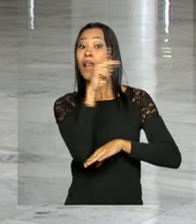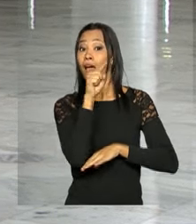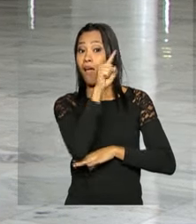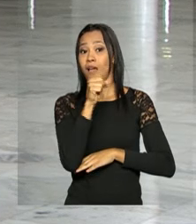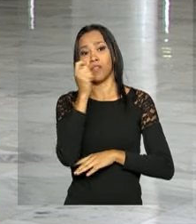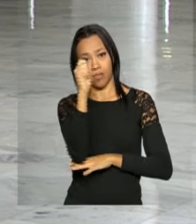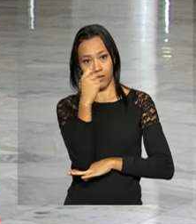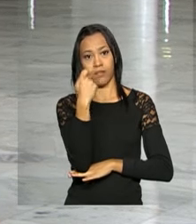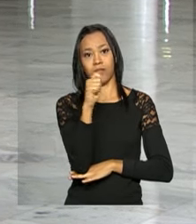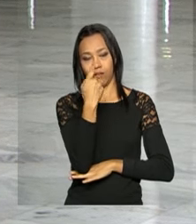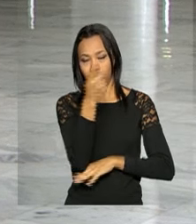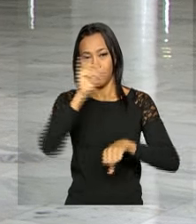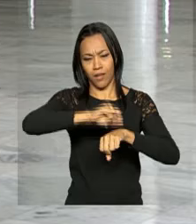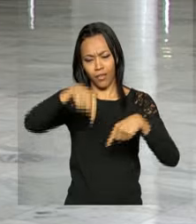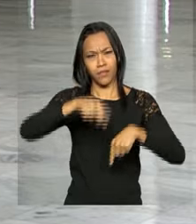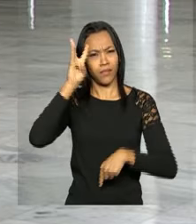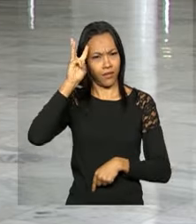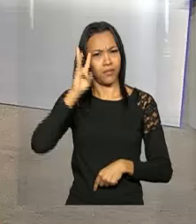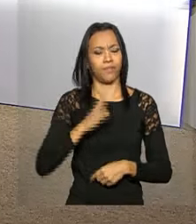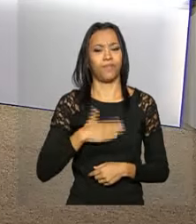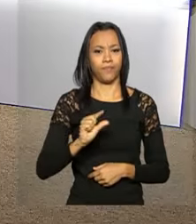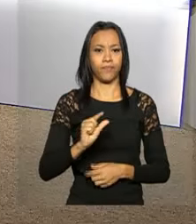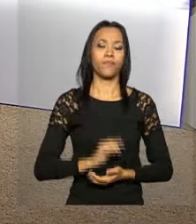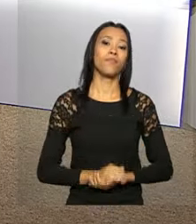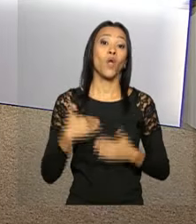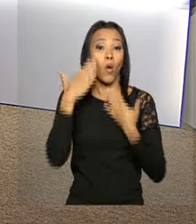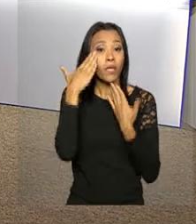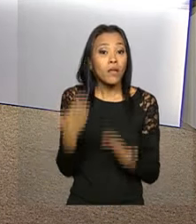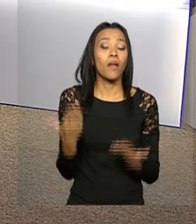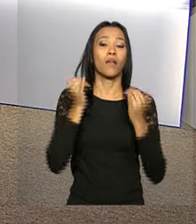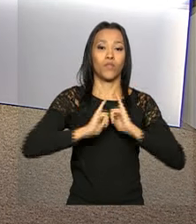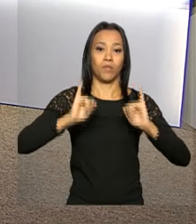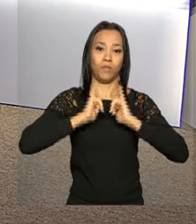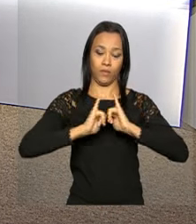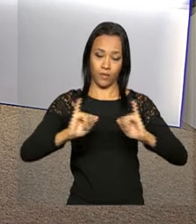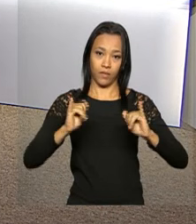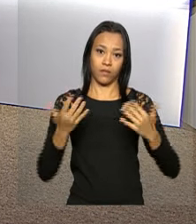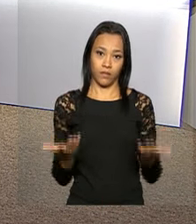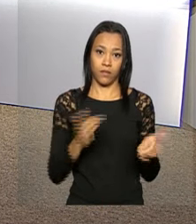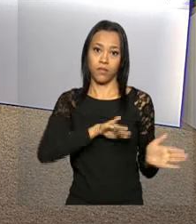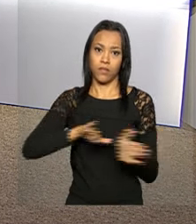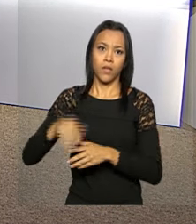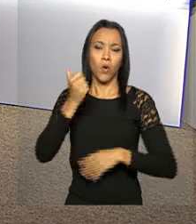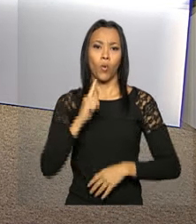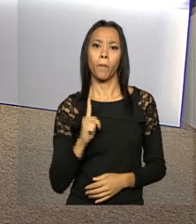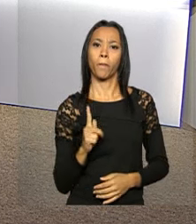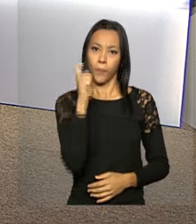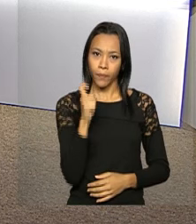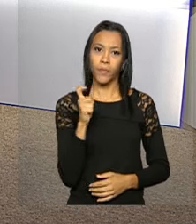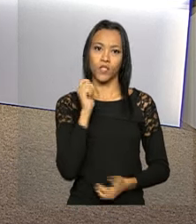Buenos Aires nesta terça-feira. Jaime, Ana Gabriela, obrigado pelas informações. O Tiro esportivo